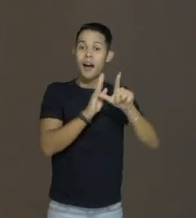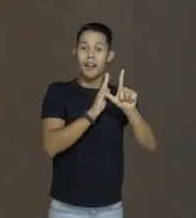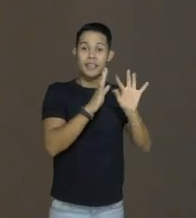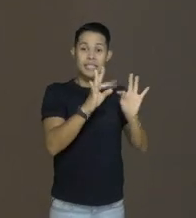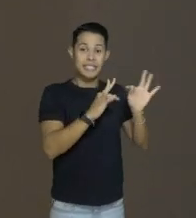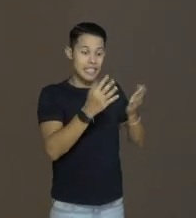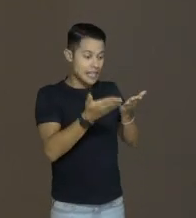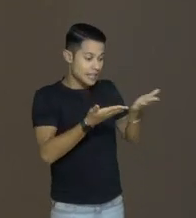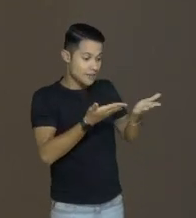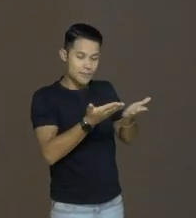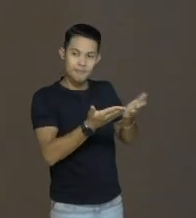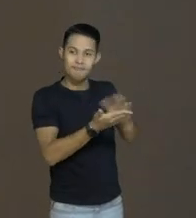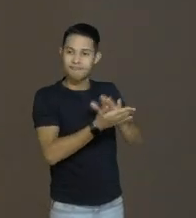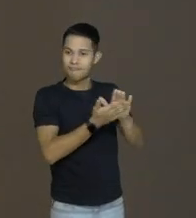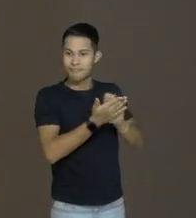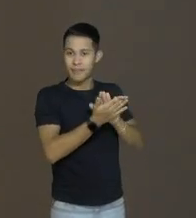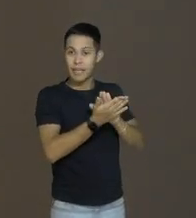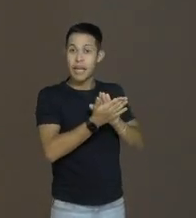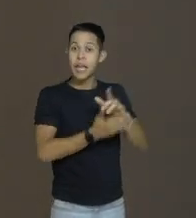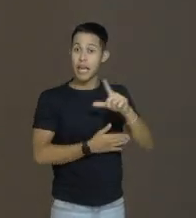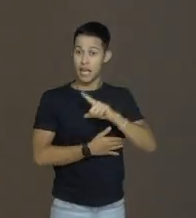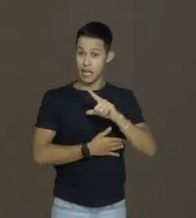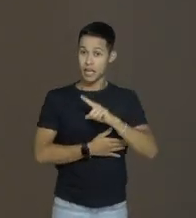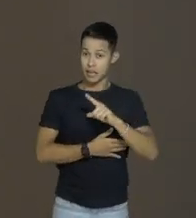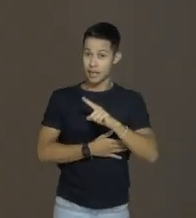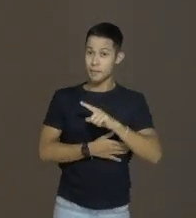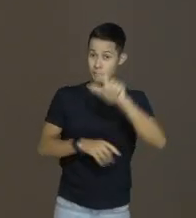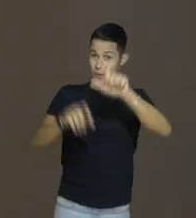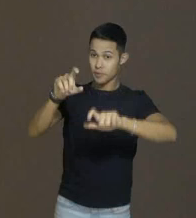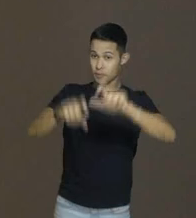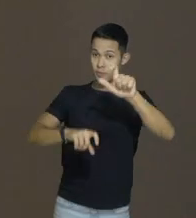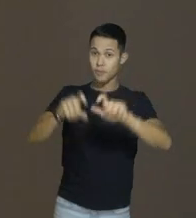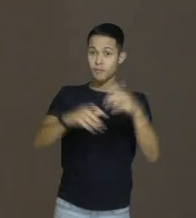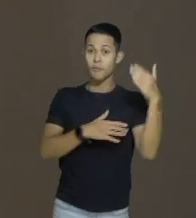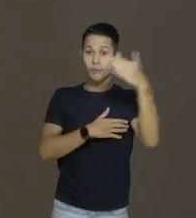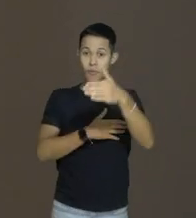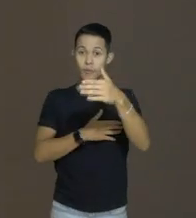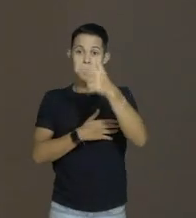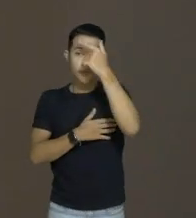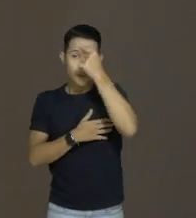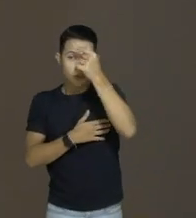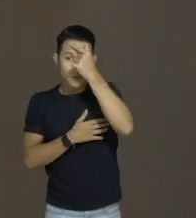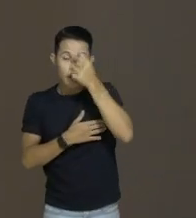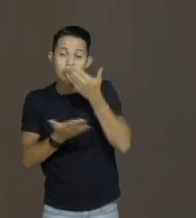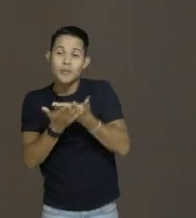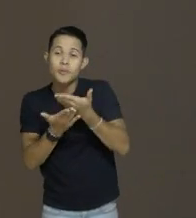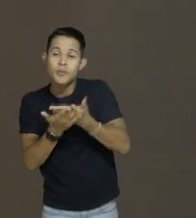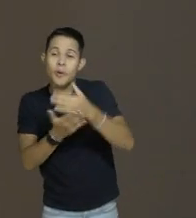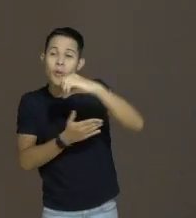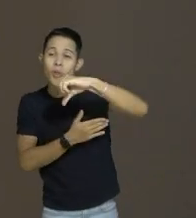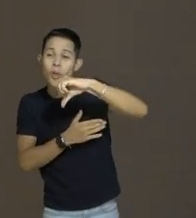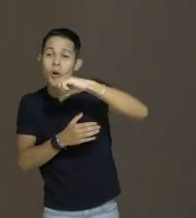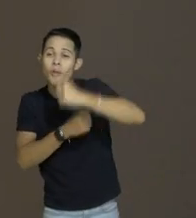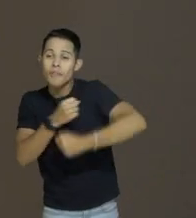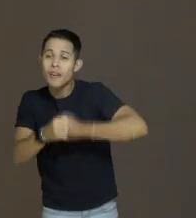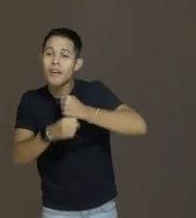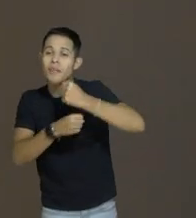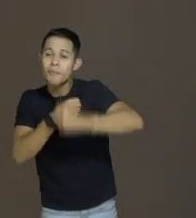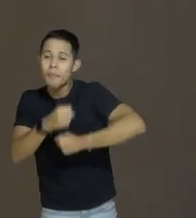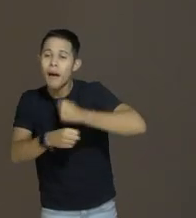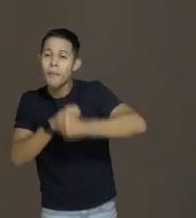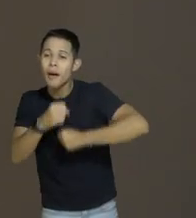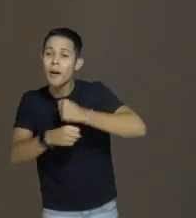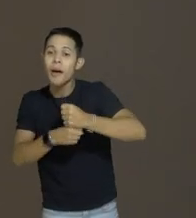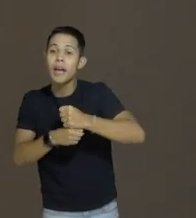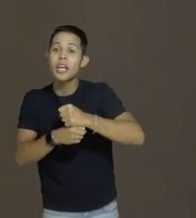acabou nenhuma das 9. 3 anos de cada. Então, isso é um prejuízo para a sociedade, um prejuízo para essa pessoa, para a